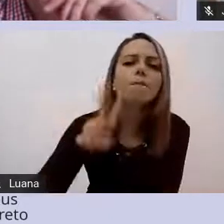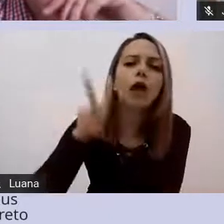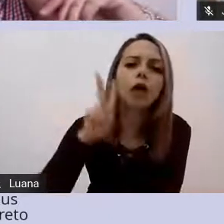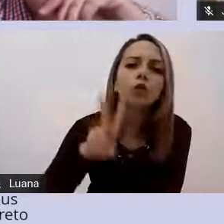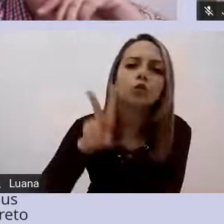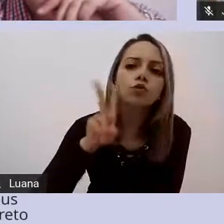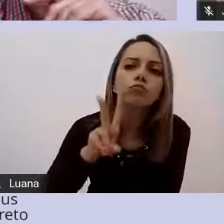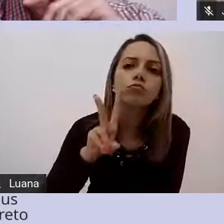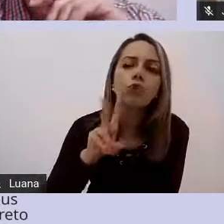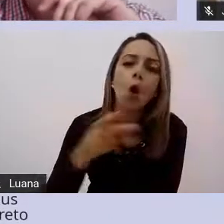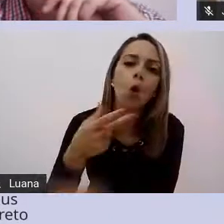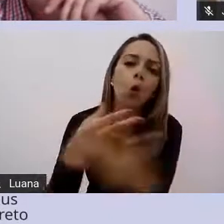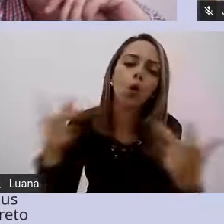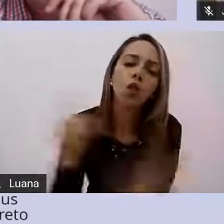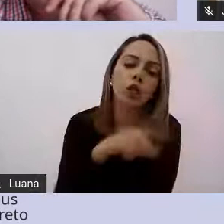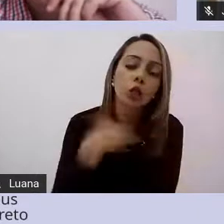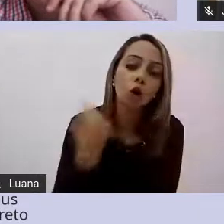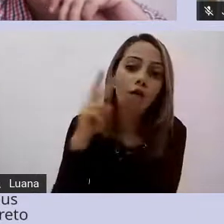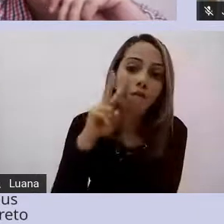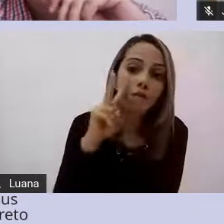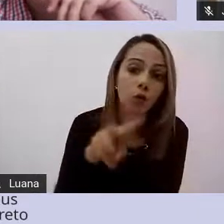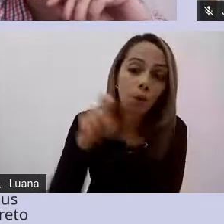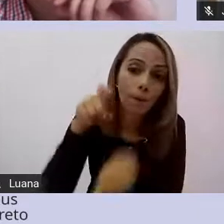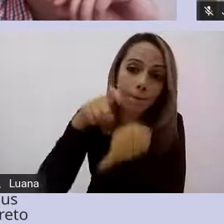gente viu nesse momento de pandemia,